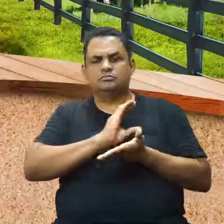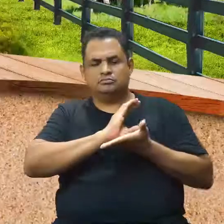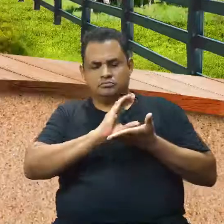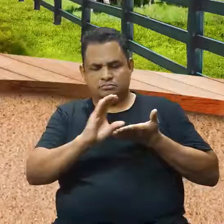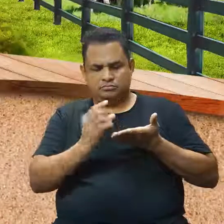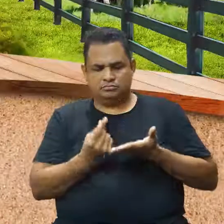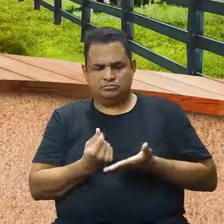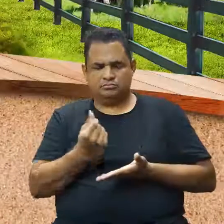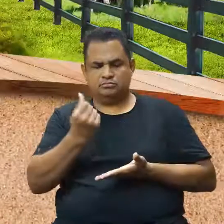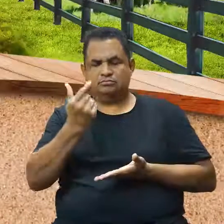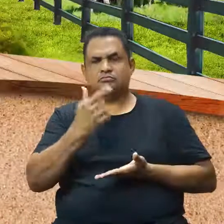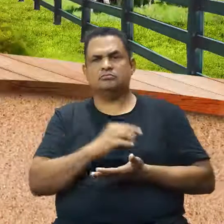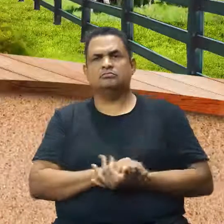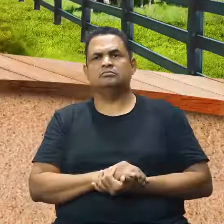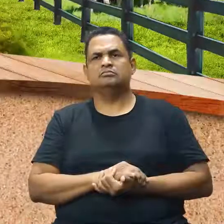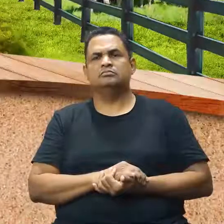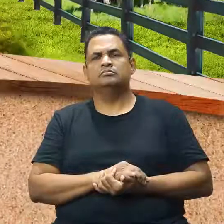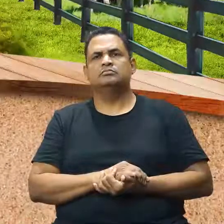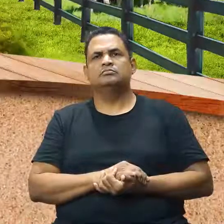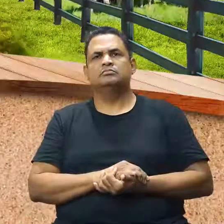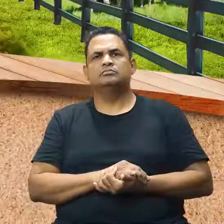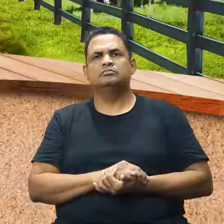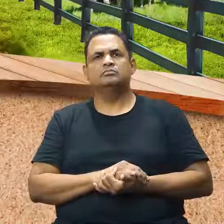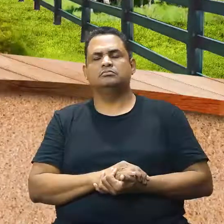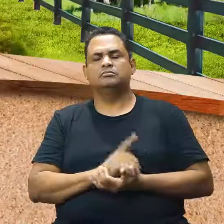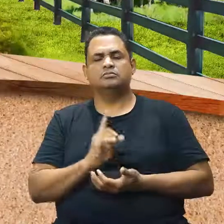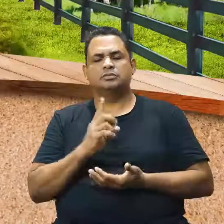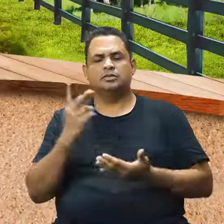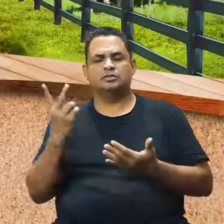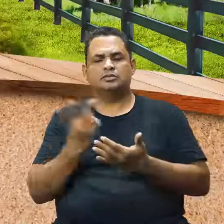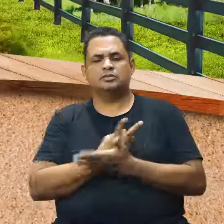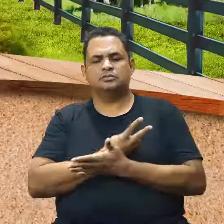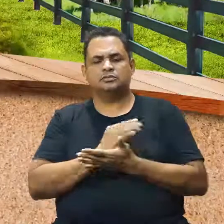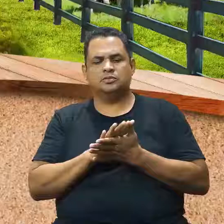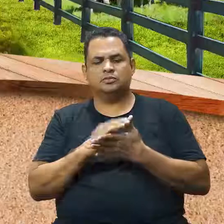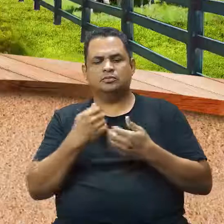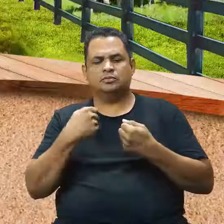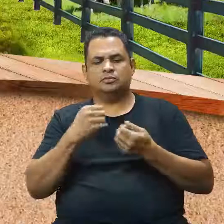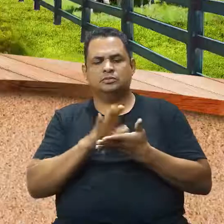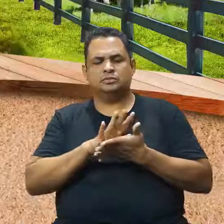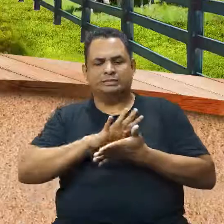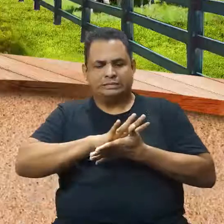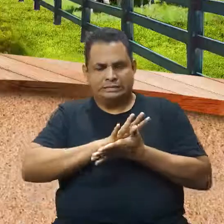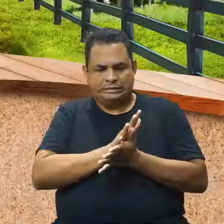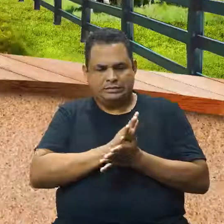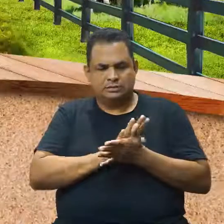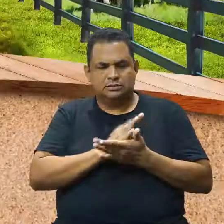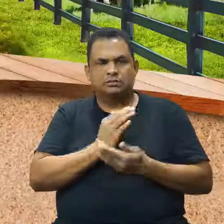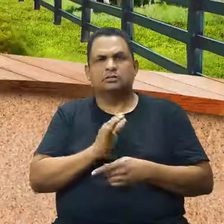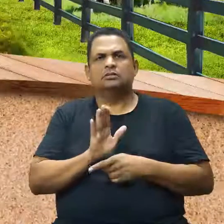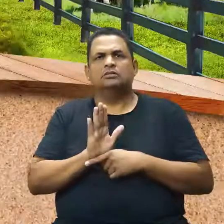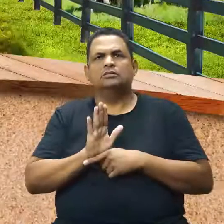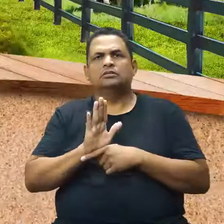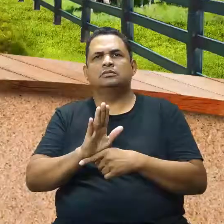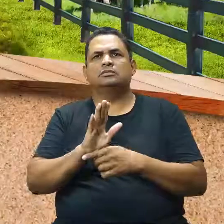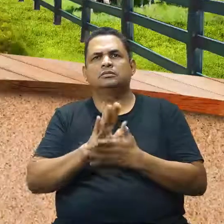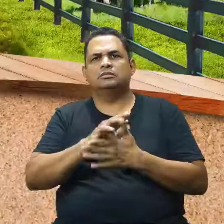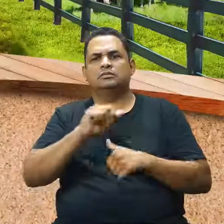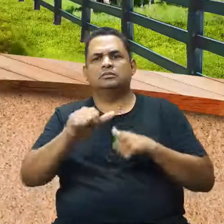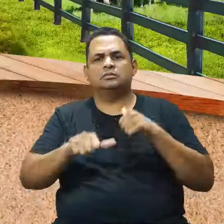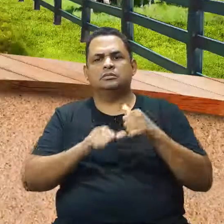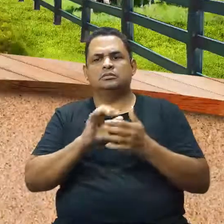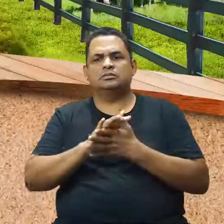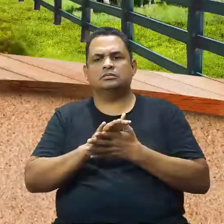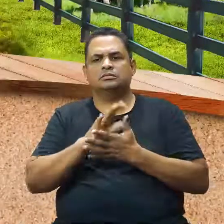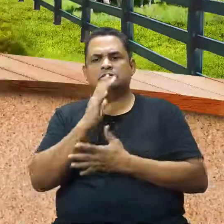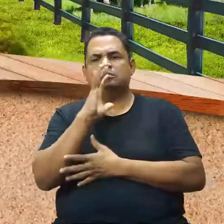investimento para que não ocorra esse processo de degradação que favorece a alteração